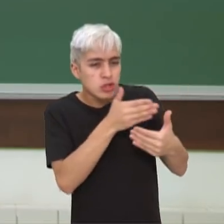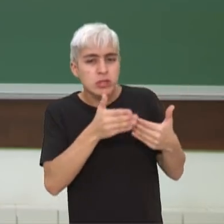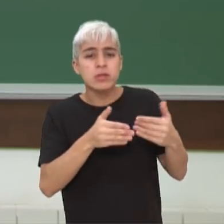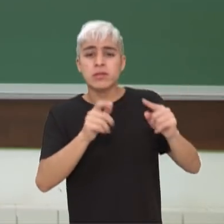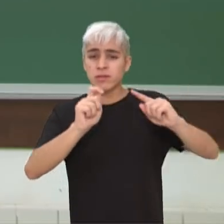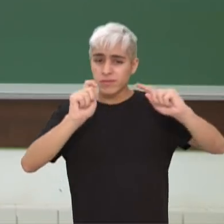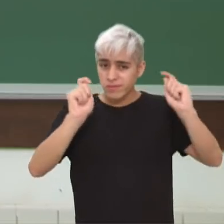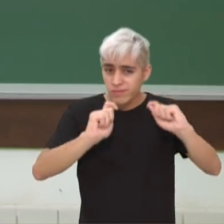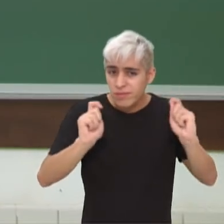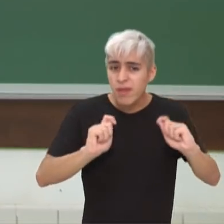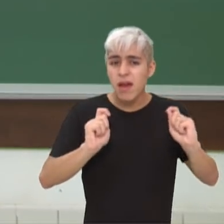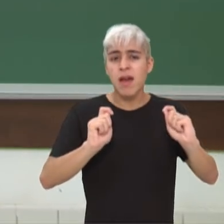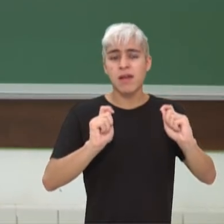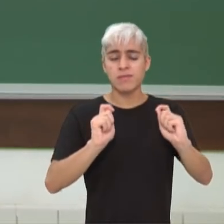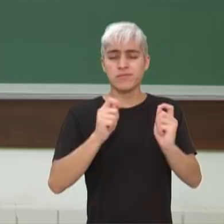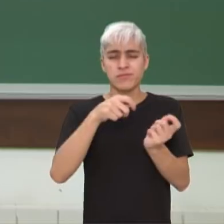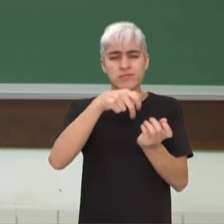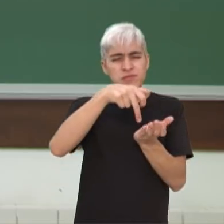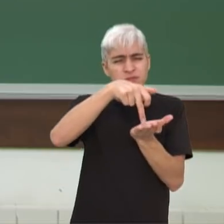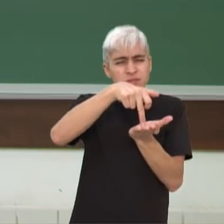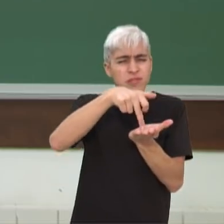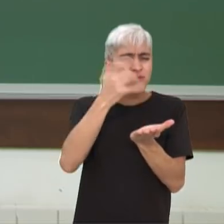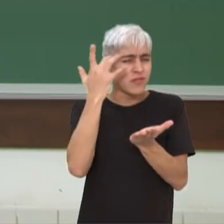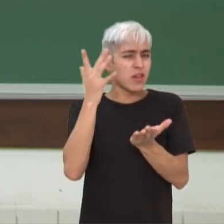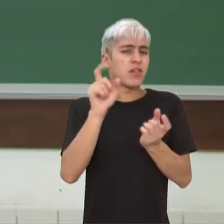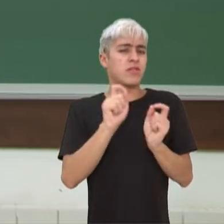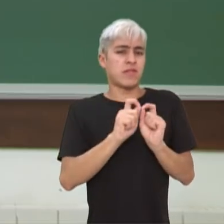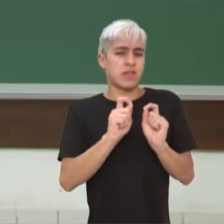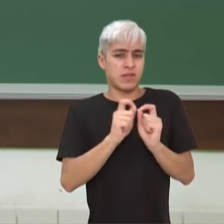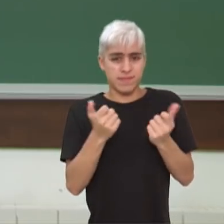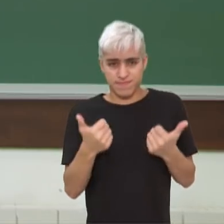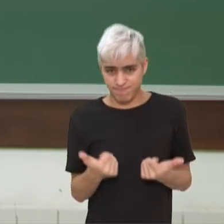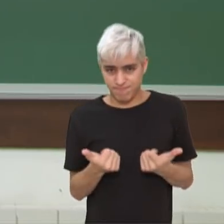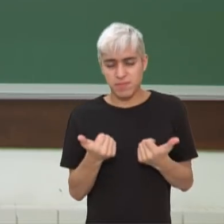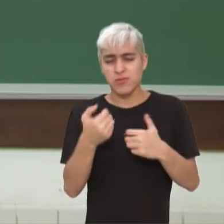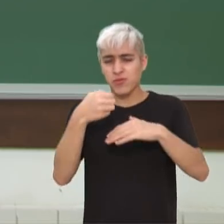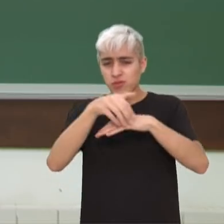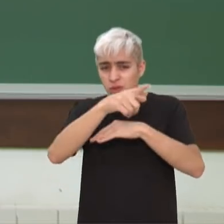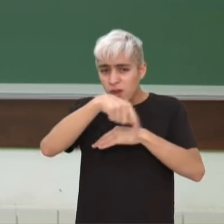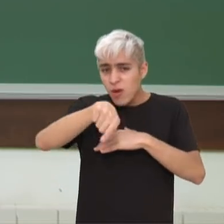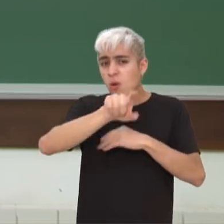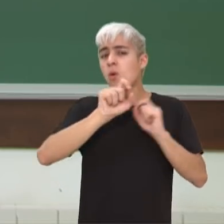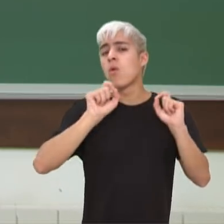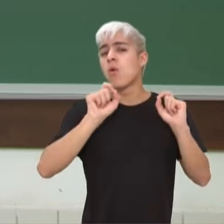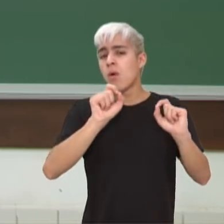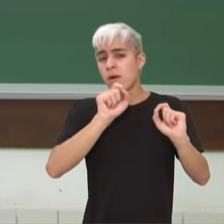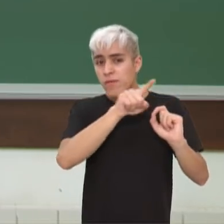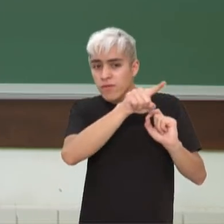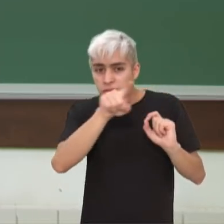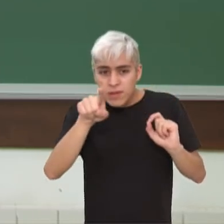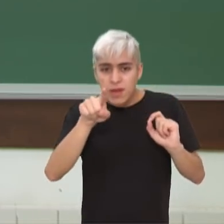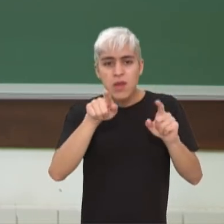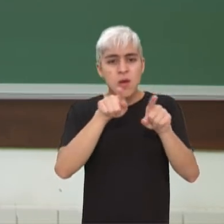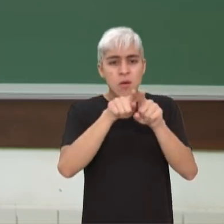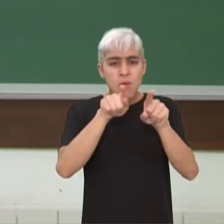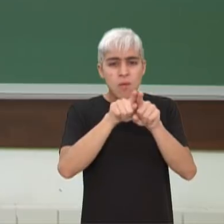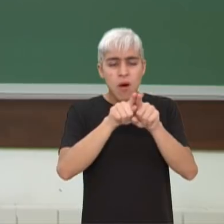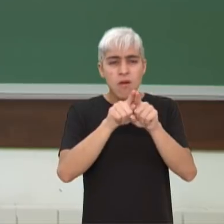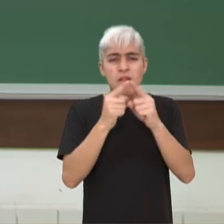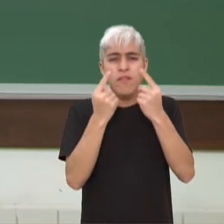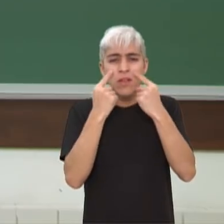frequência, vai se tornar um exercício bem fácil de ser realizado. Uma dica que eu dou para você aí de casa é que você concentre a sua visão em um